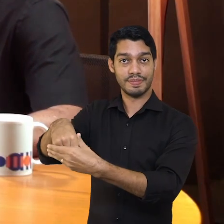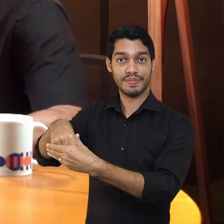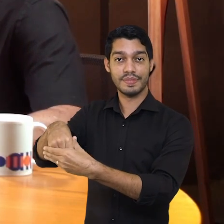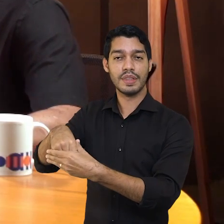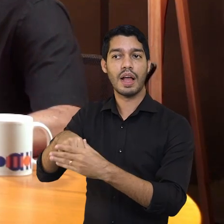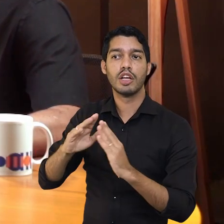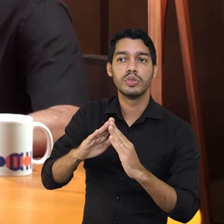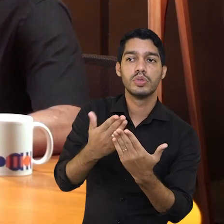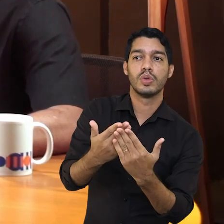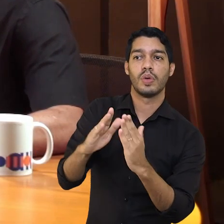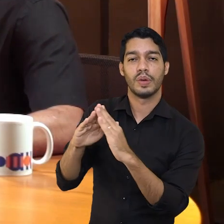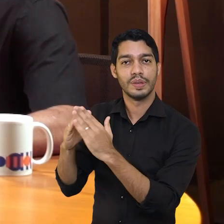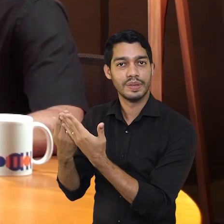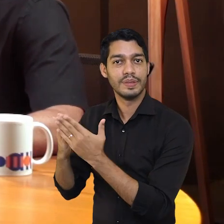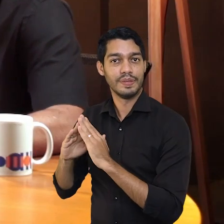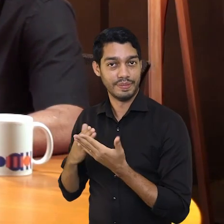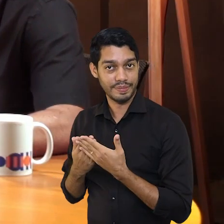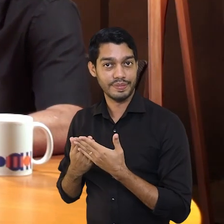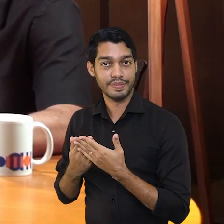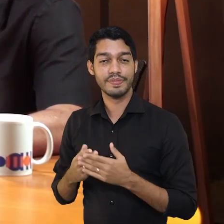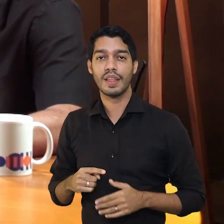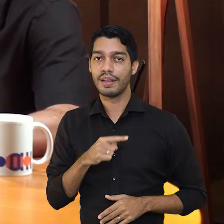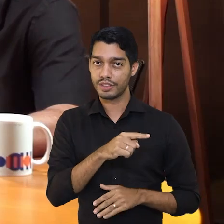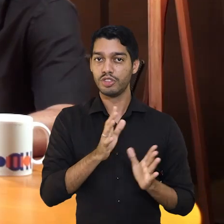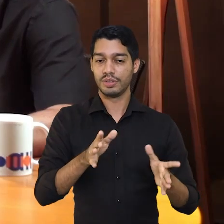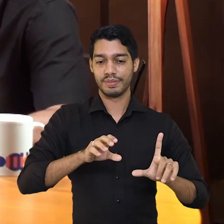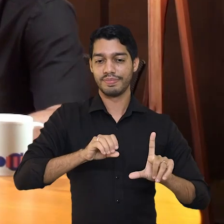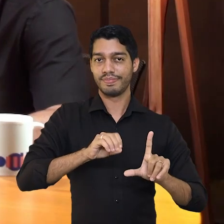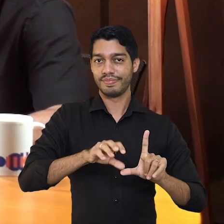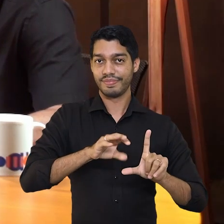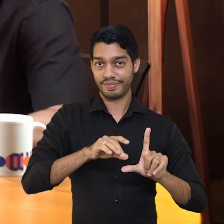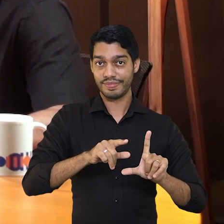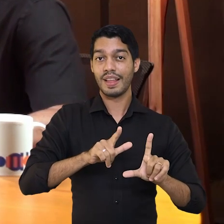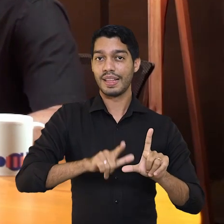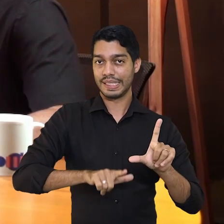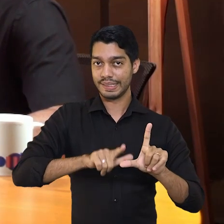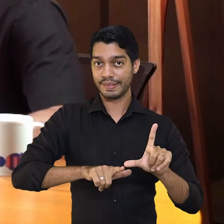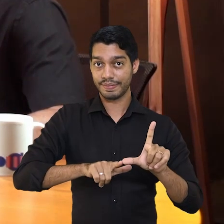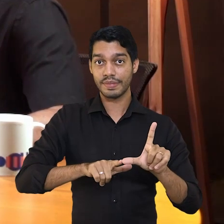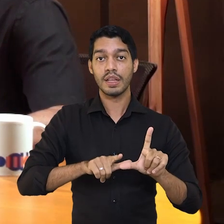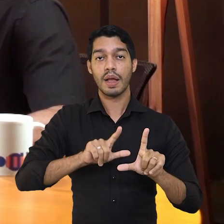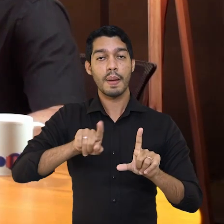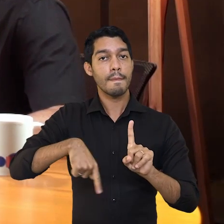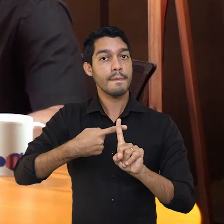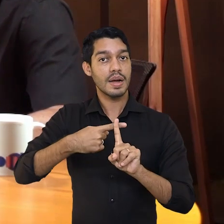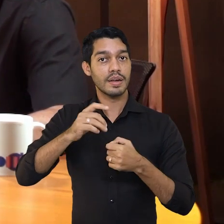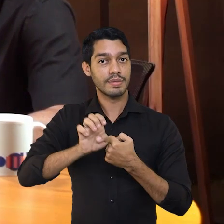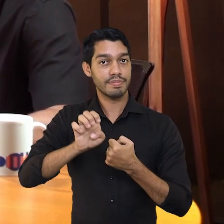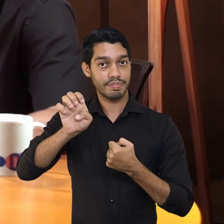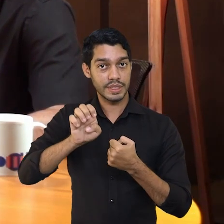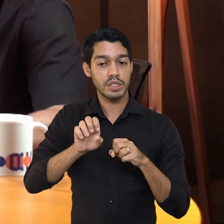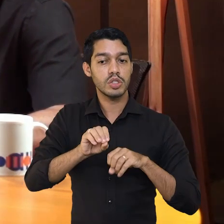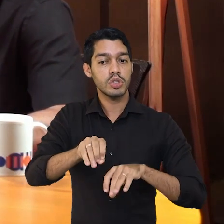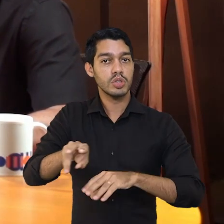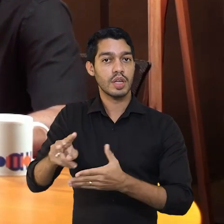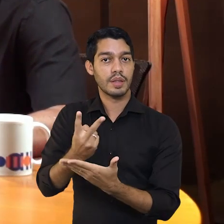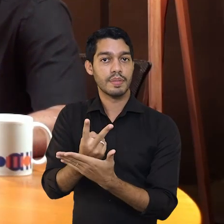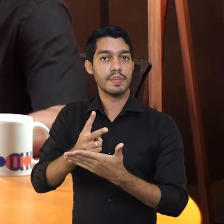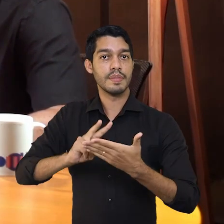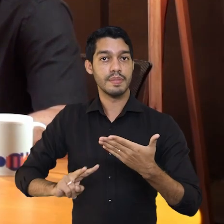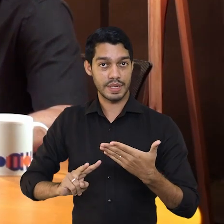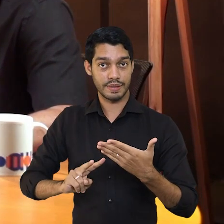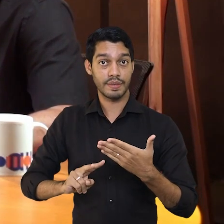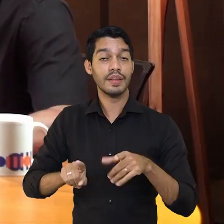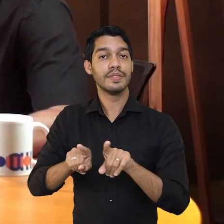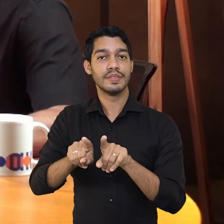artificial nas escolas. Licenciada em letras, com especialização em gestão do ensino bilíngue e formação